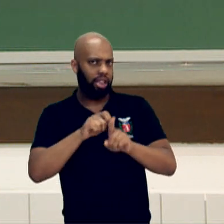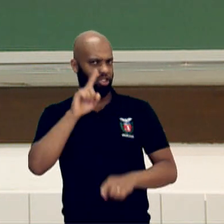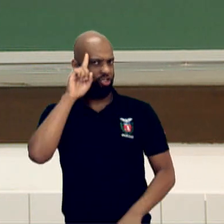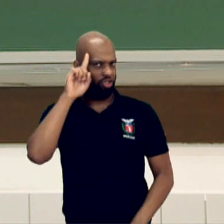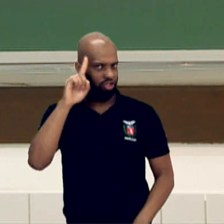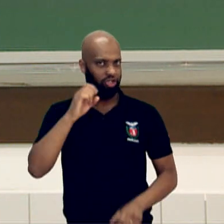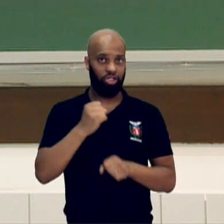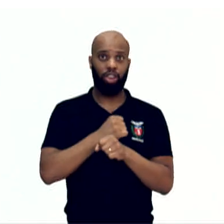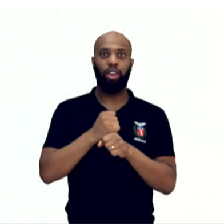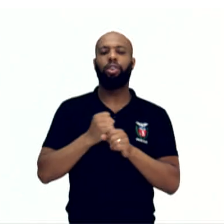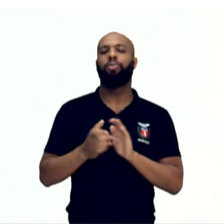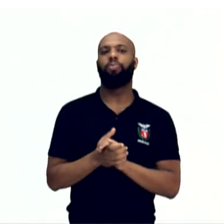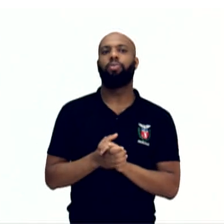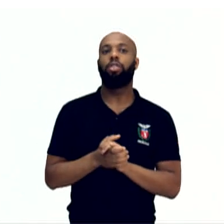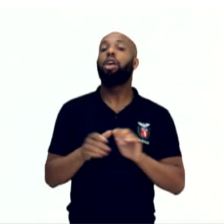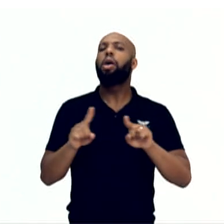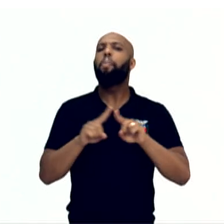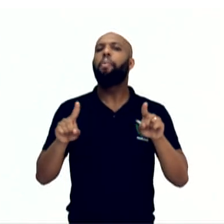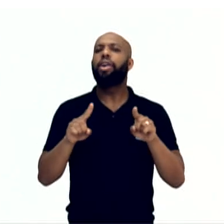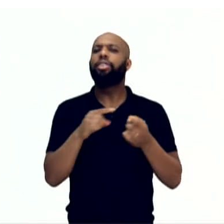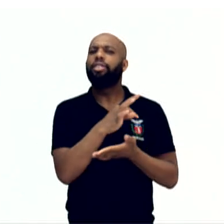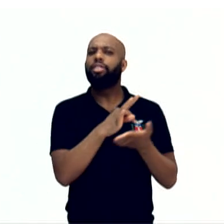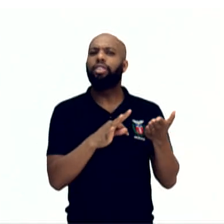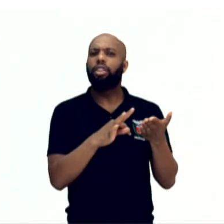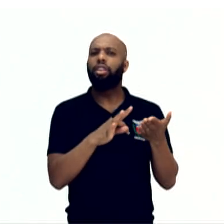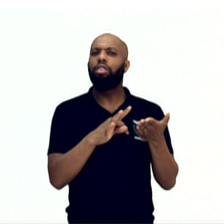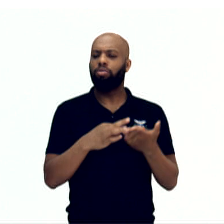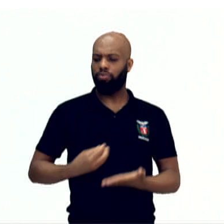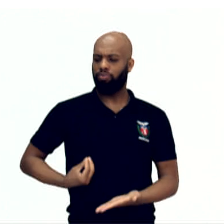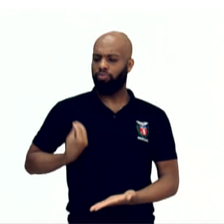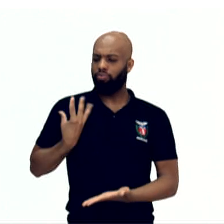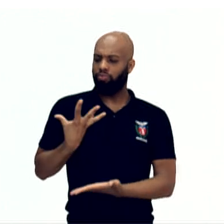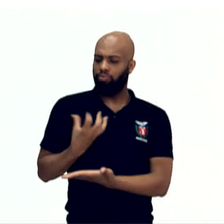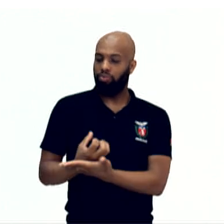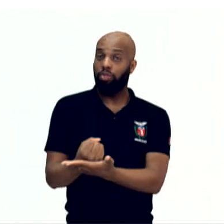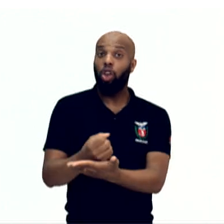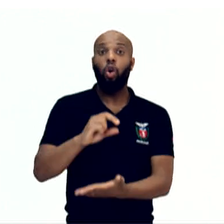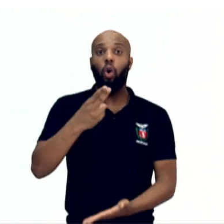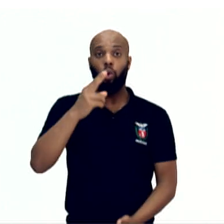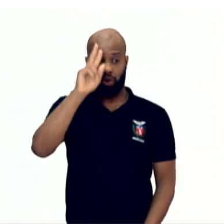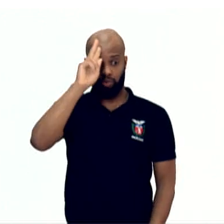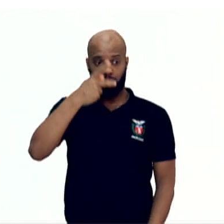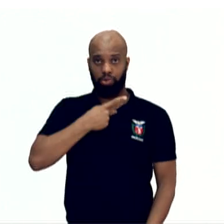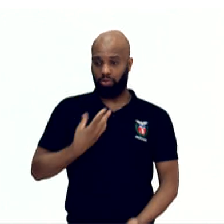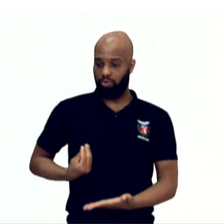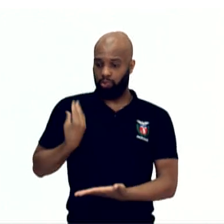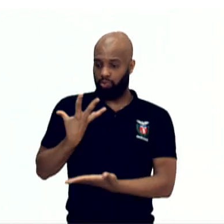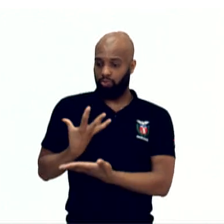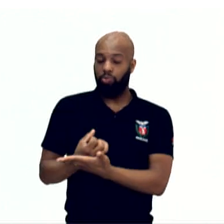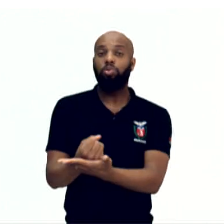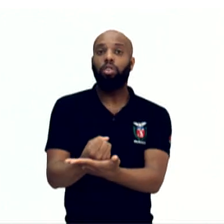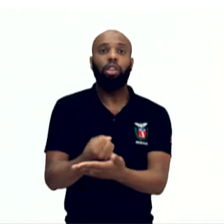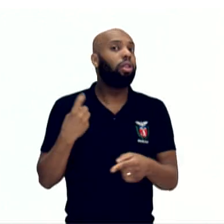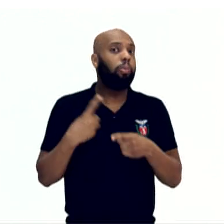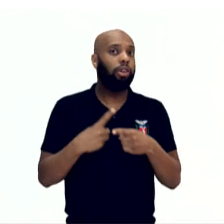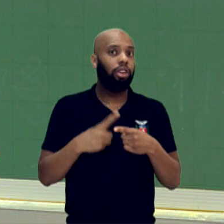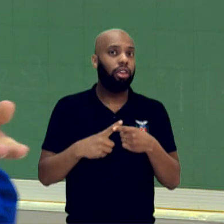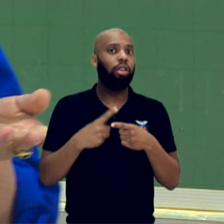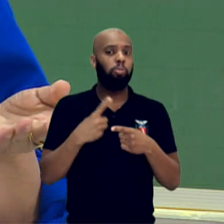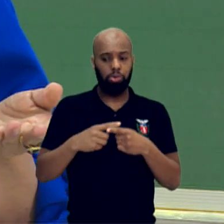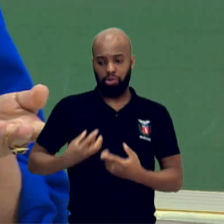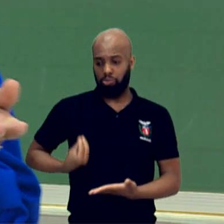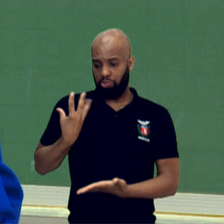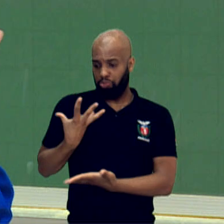Mas esse texto é uma biografia ou é uma autobiografia? Porque a biografia também